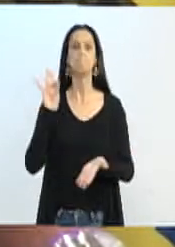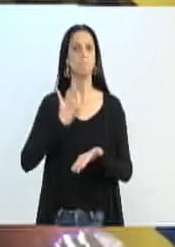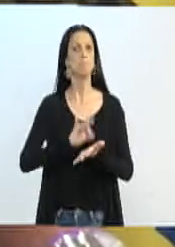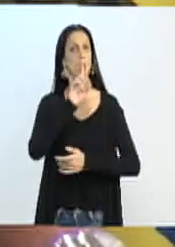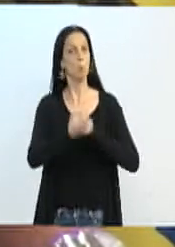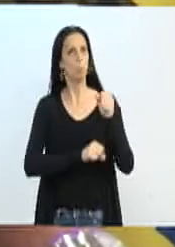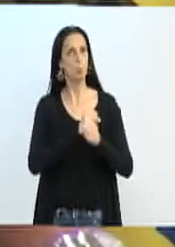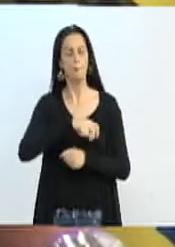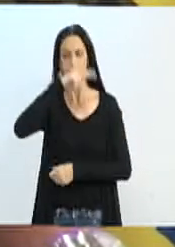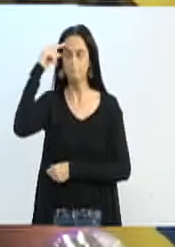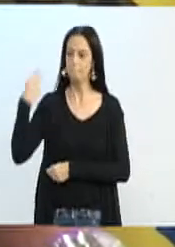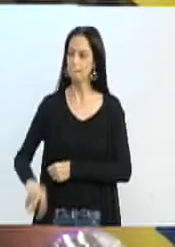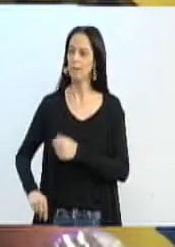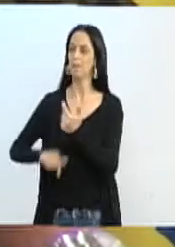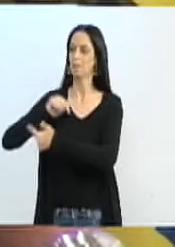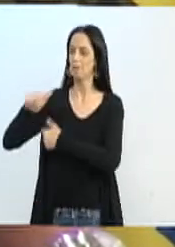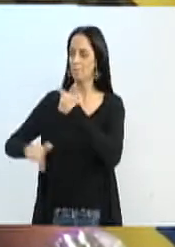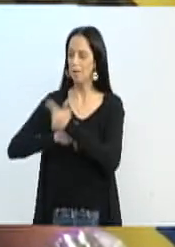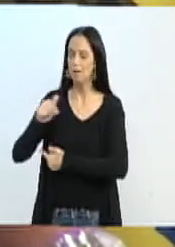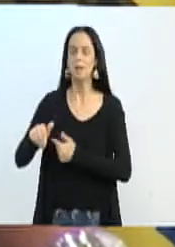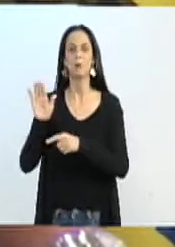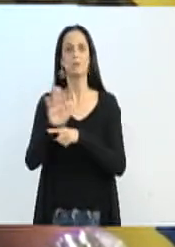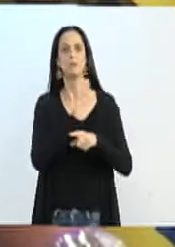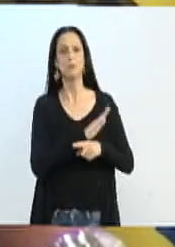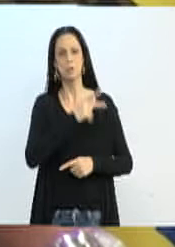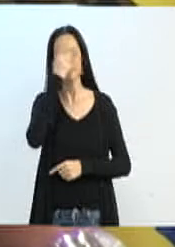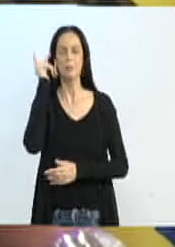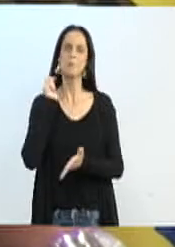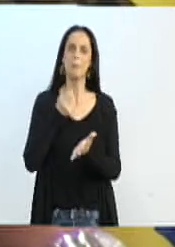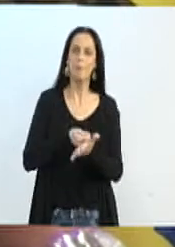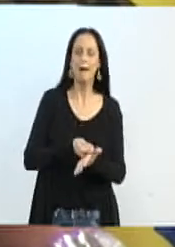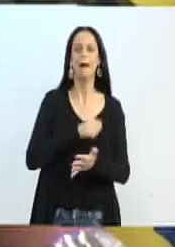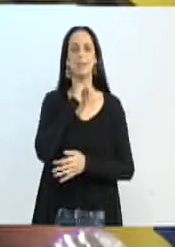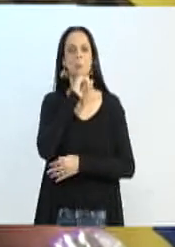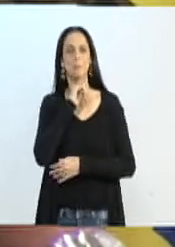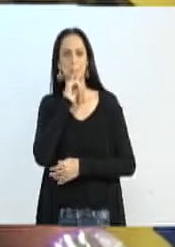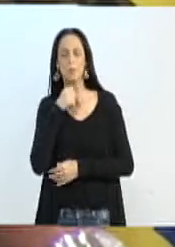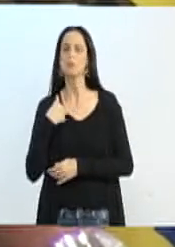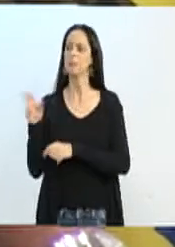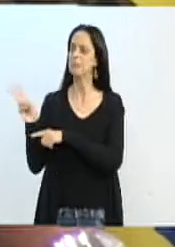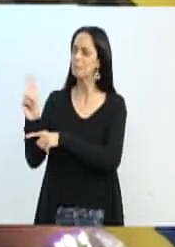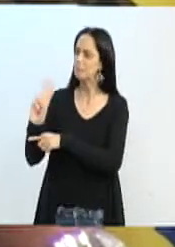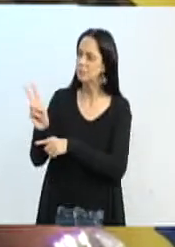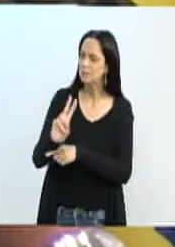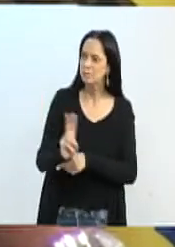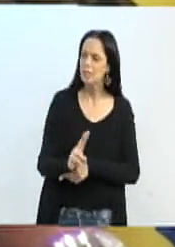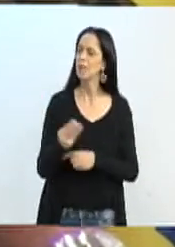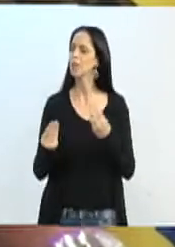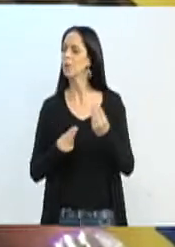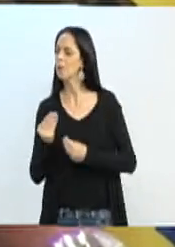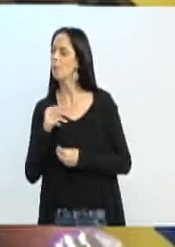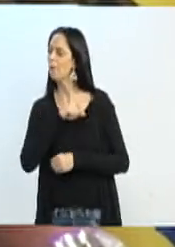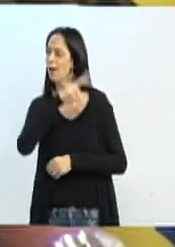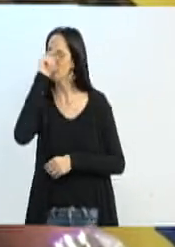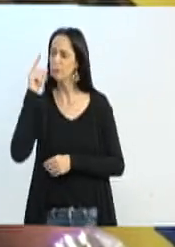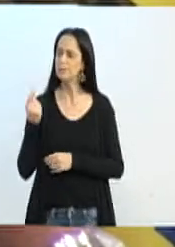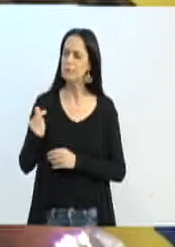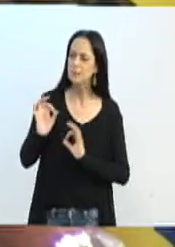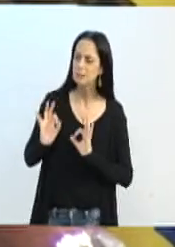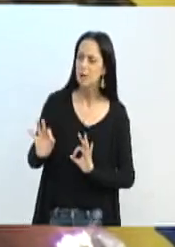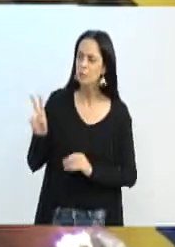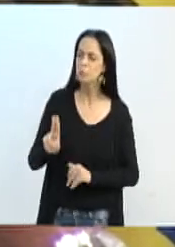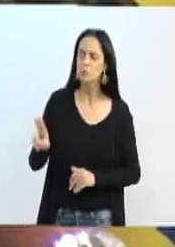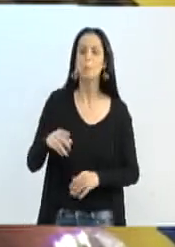de muito trabalho em prol do pagador de impostos e de toda a população de Blumenau fiscalizando a utilização de recursos públicos e